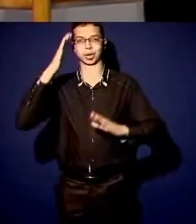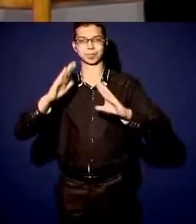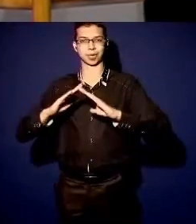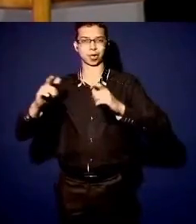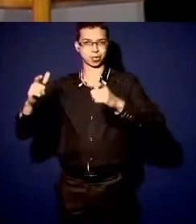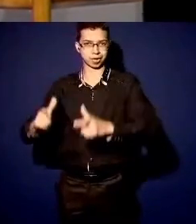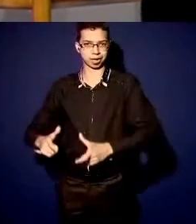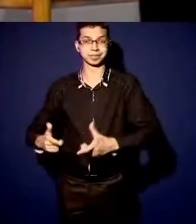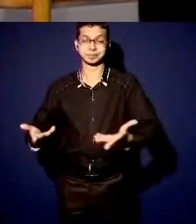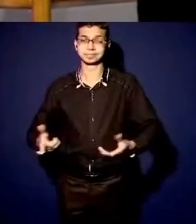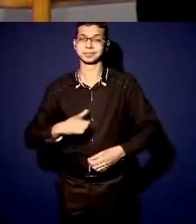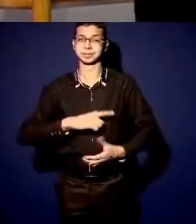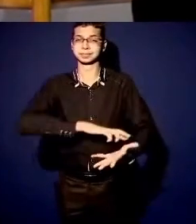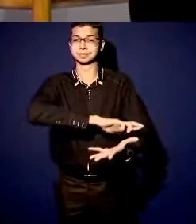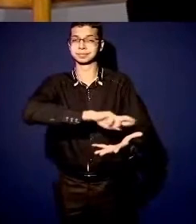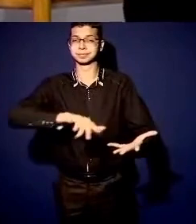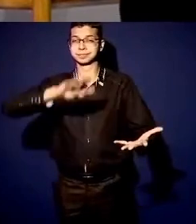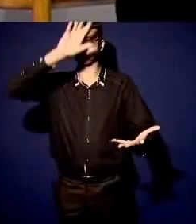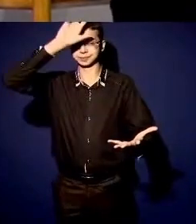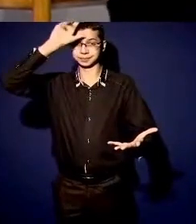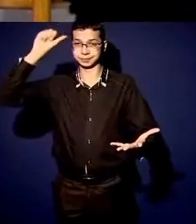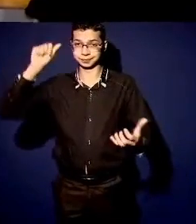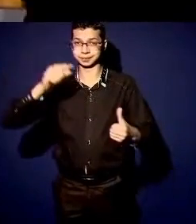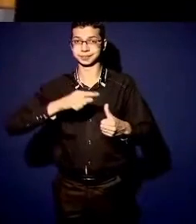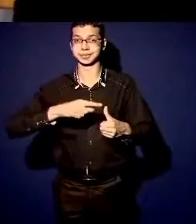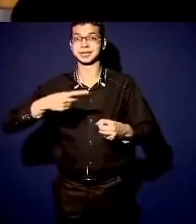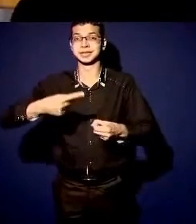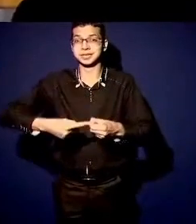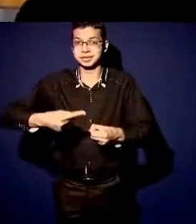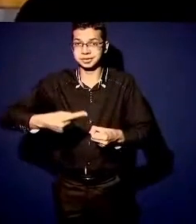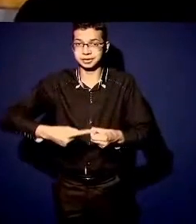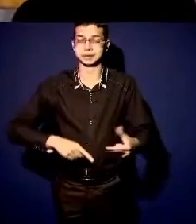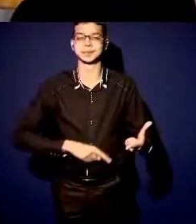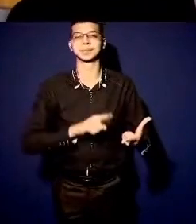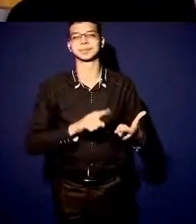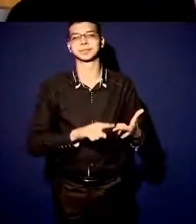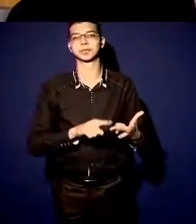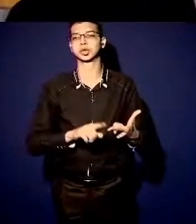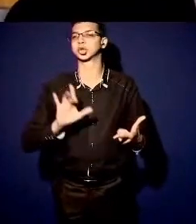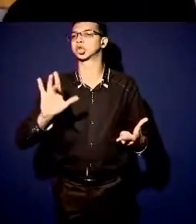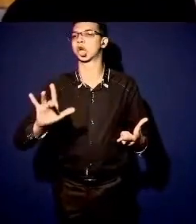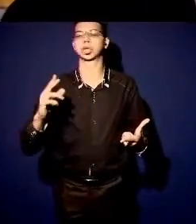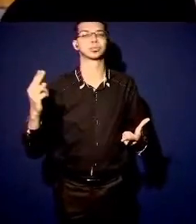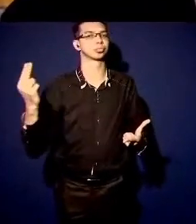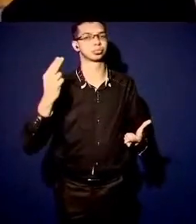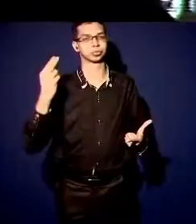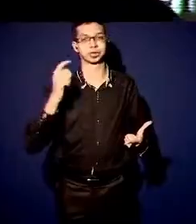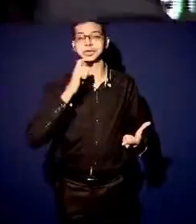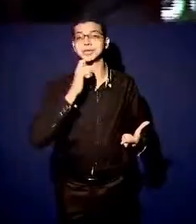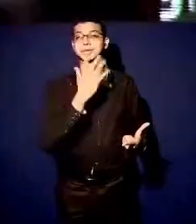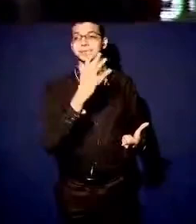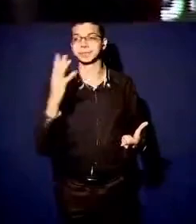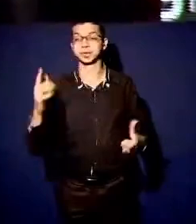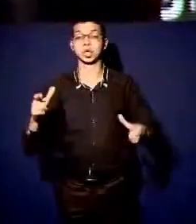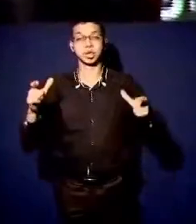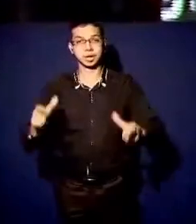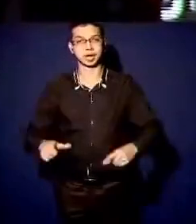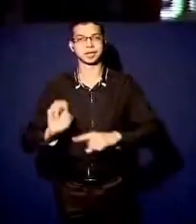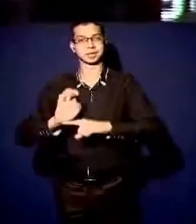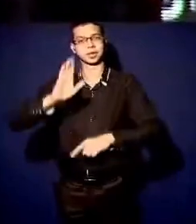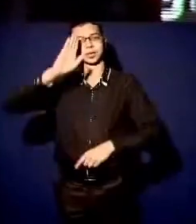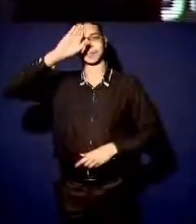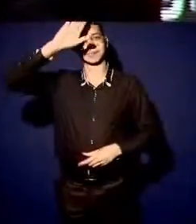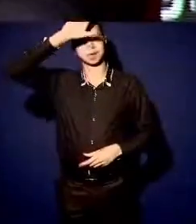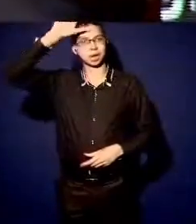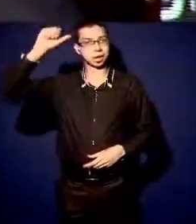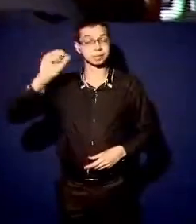ludil múltiplas Amazônias Amazônia Urbana nós temos essa Amazônia tocada sobretudo no Estado do Amazonas mas